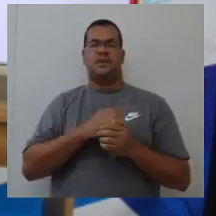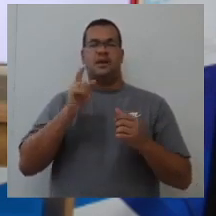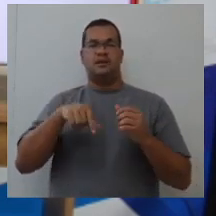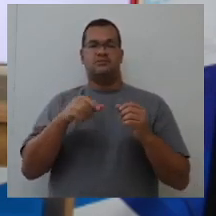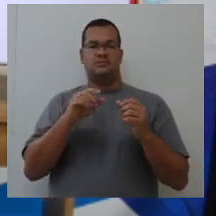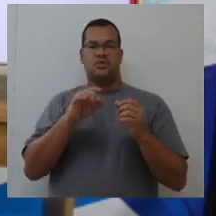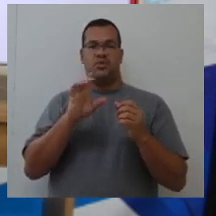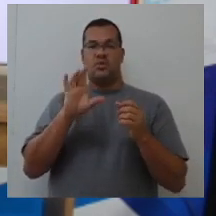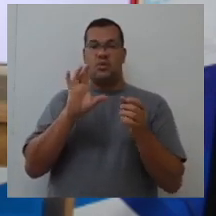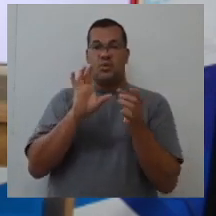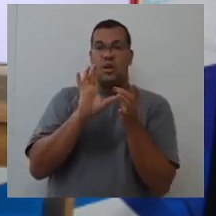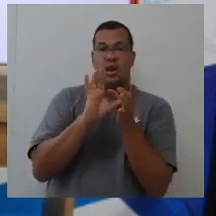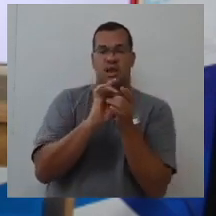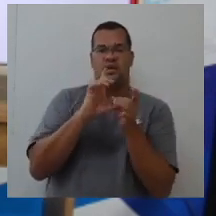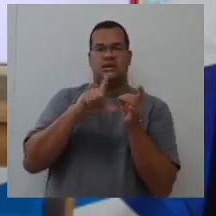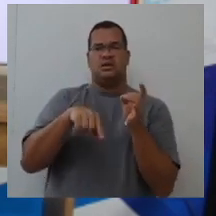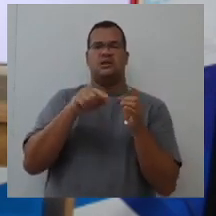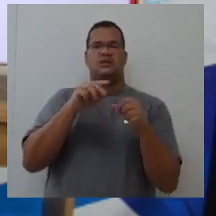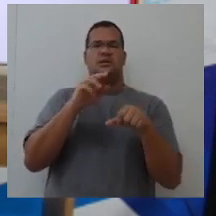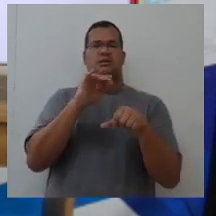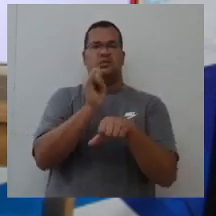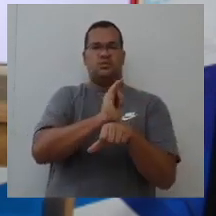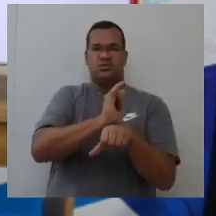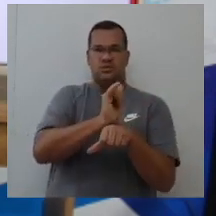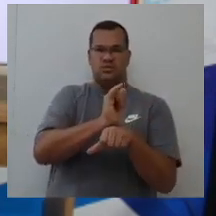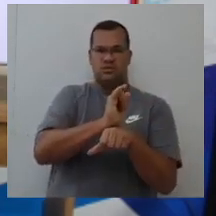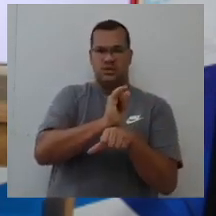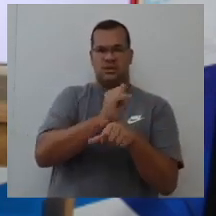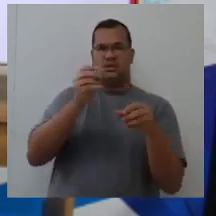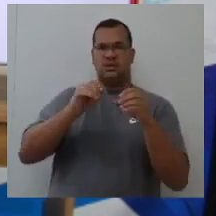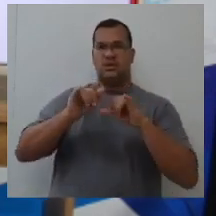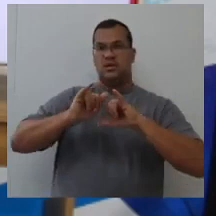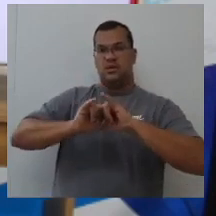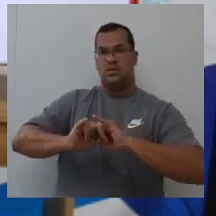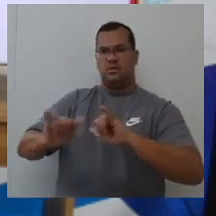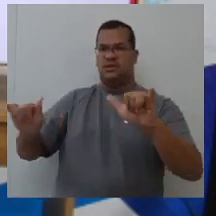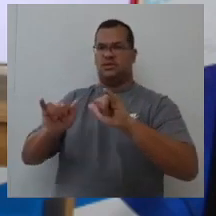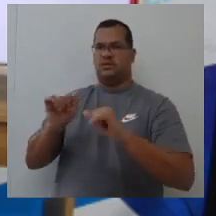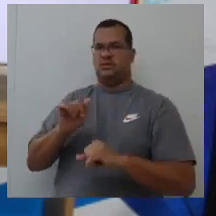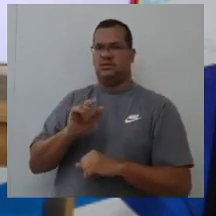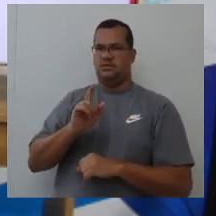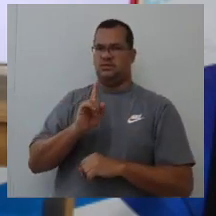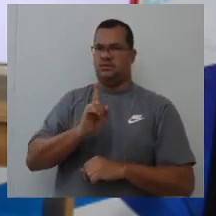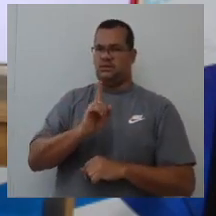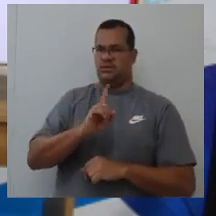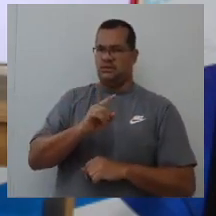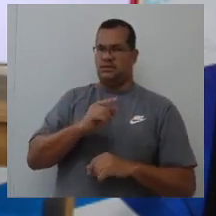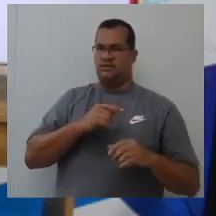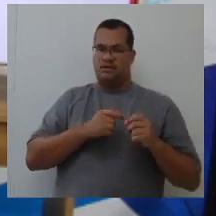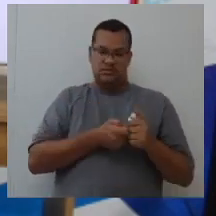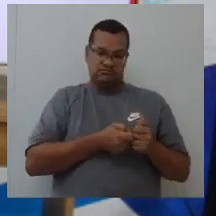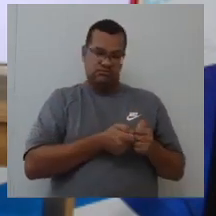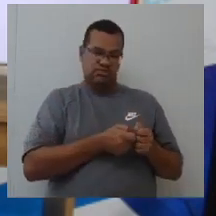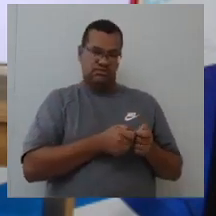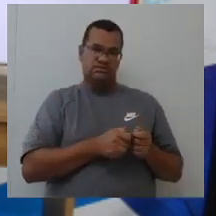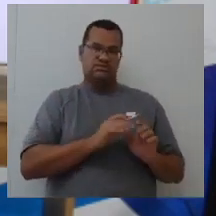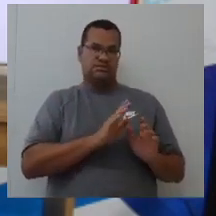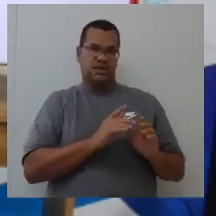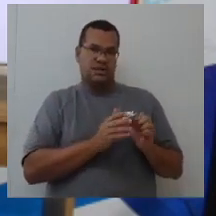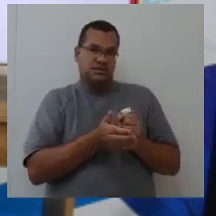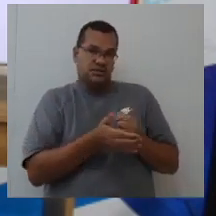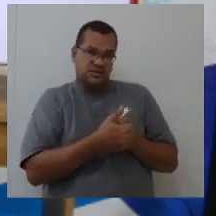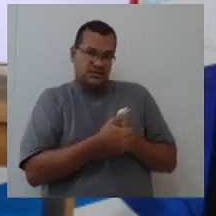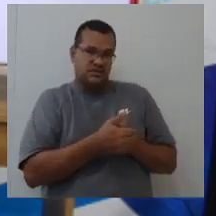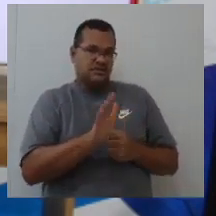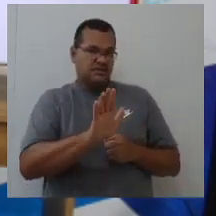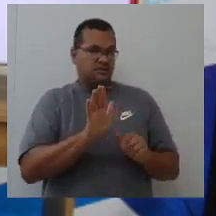link aí do YouTube e compartilha. Agora, não deixa o seu professor ver não, tá bom? Faz ali discretamente. Agora eu